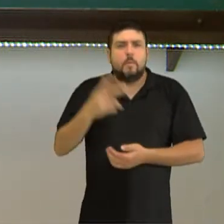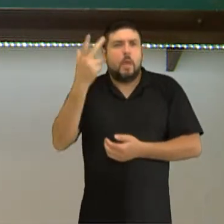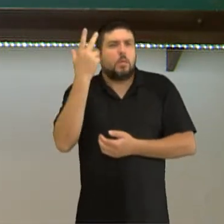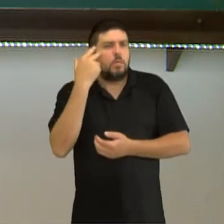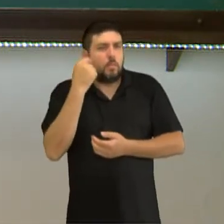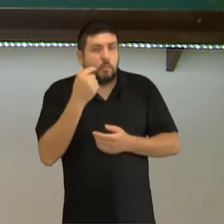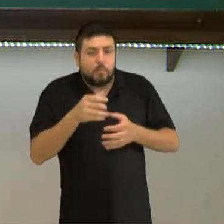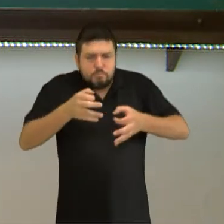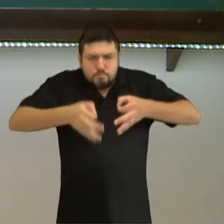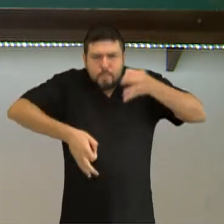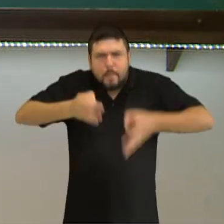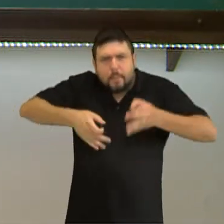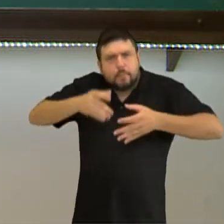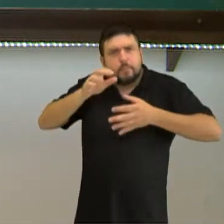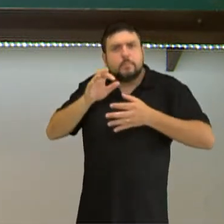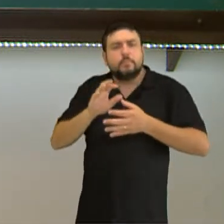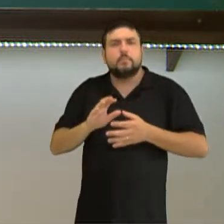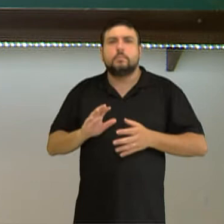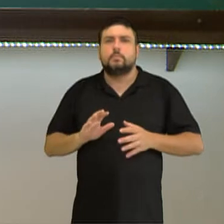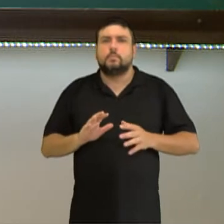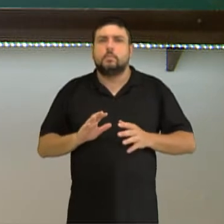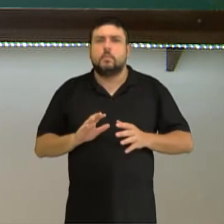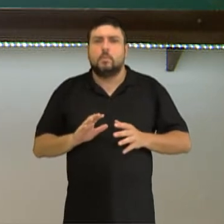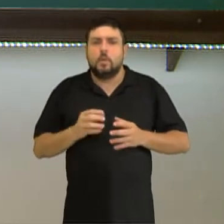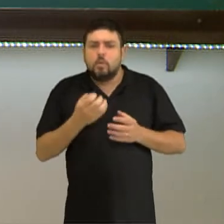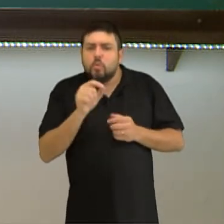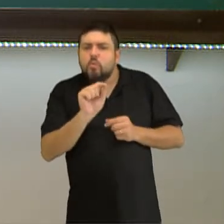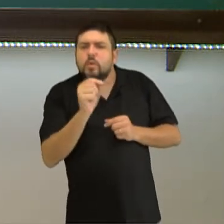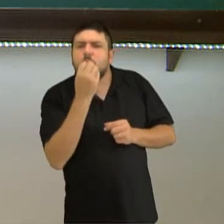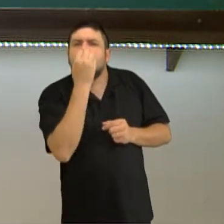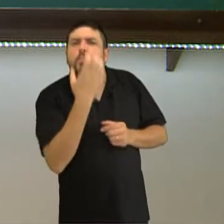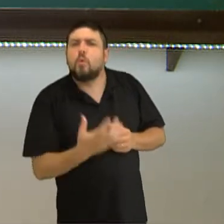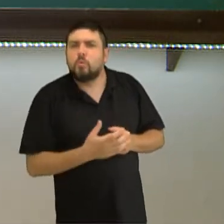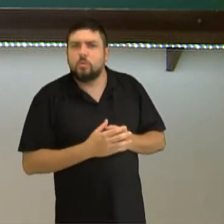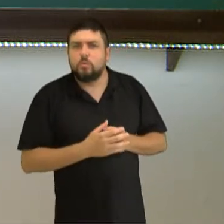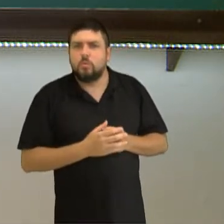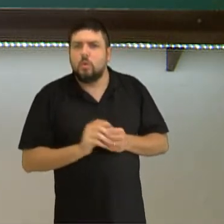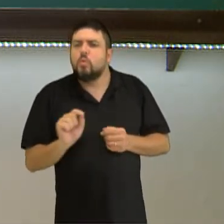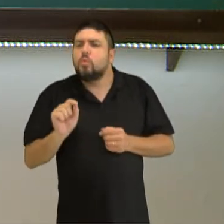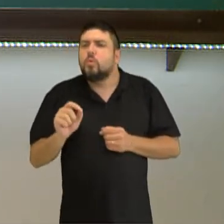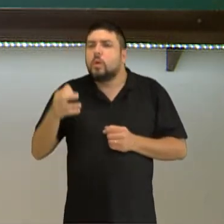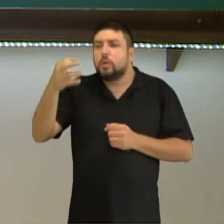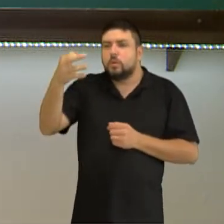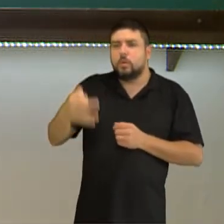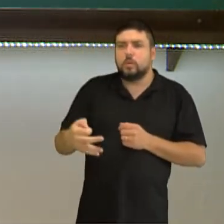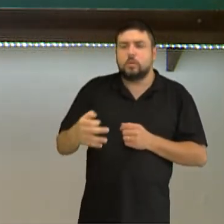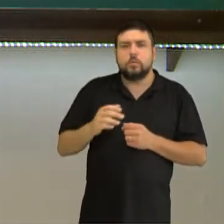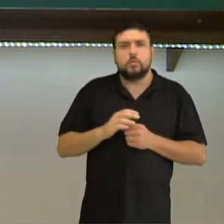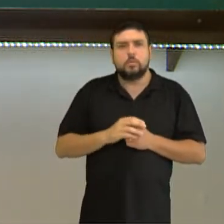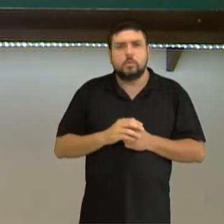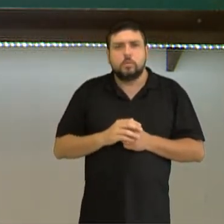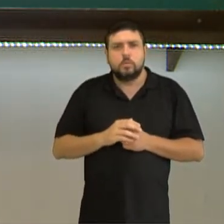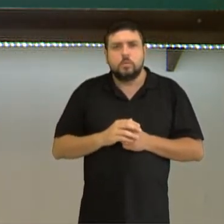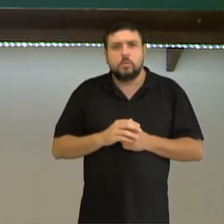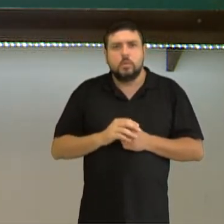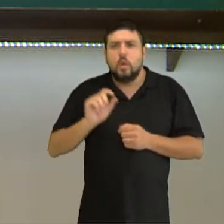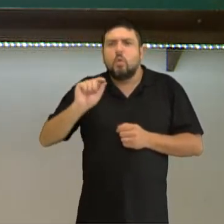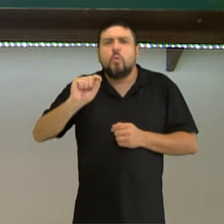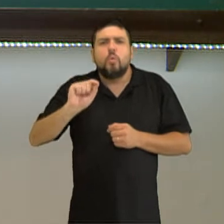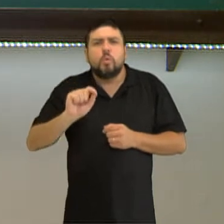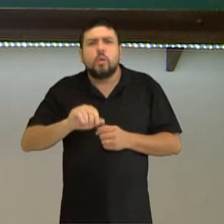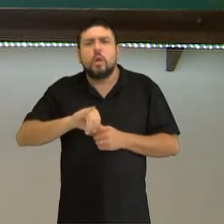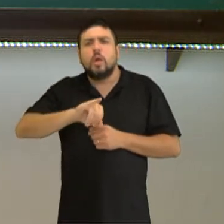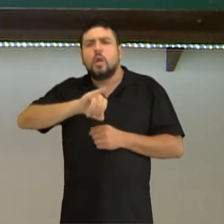são baseadas nisso. O que você considera bom para você e para os outros? O que você considera